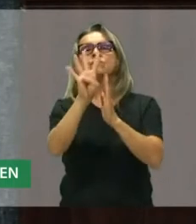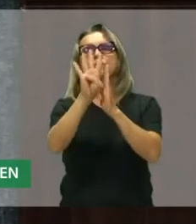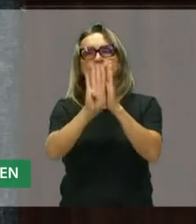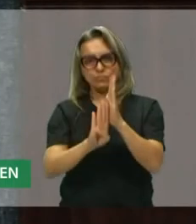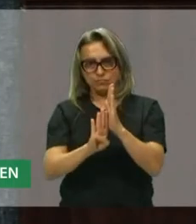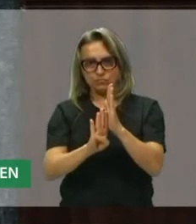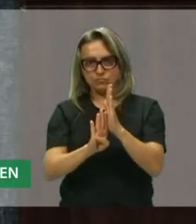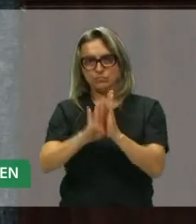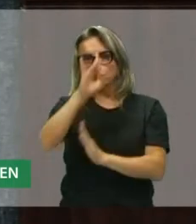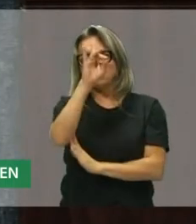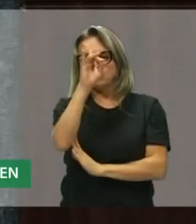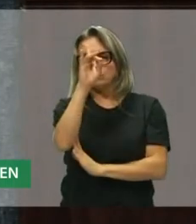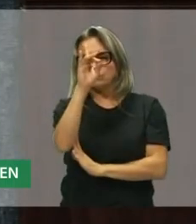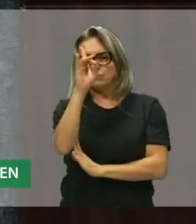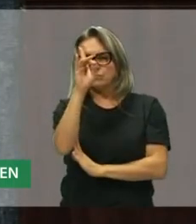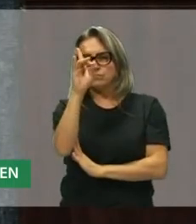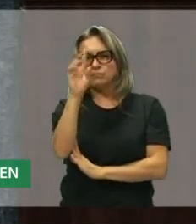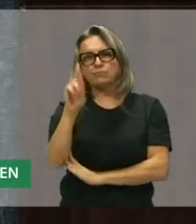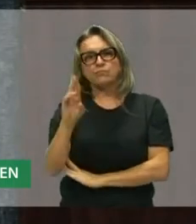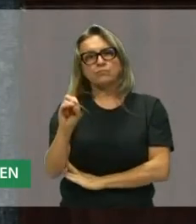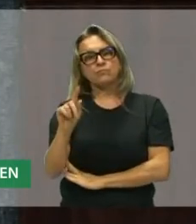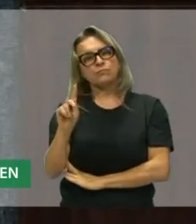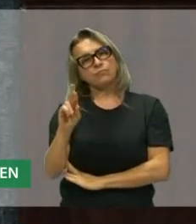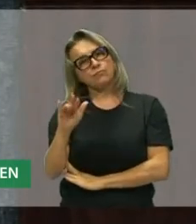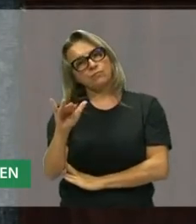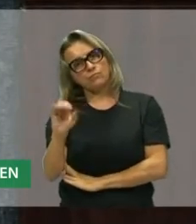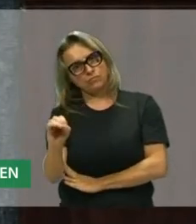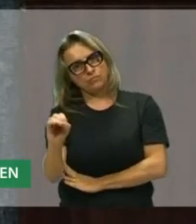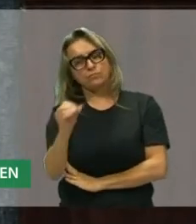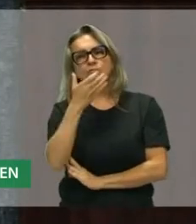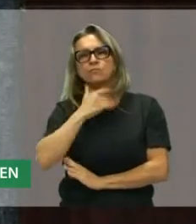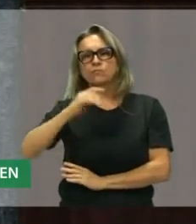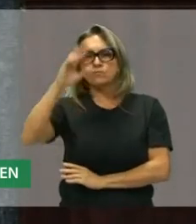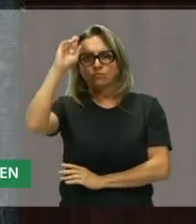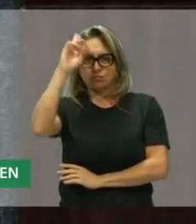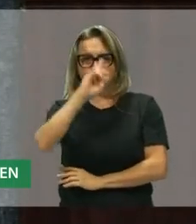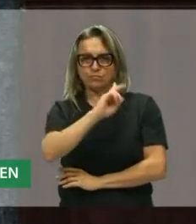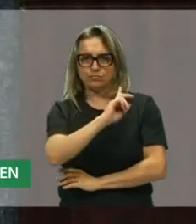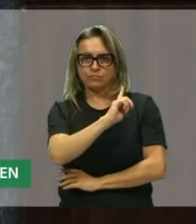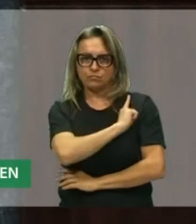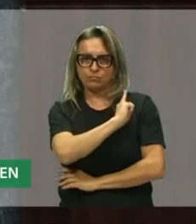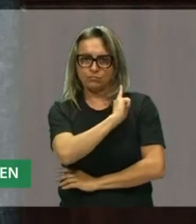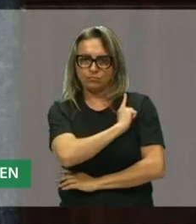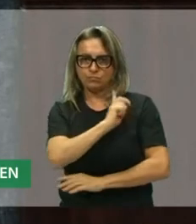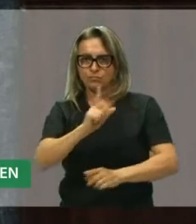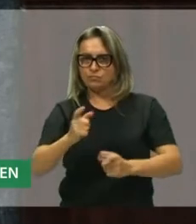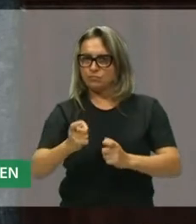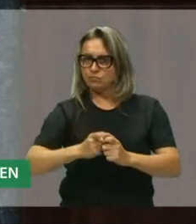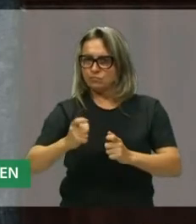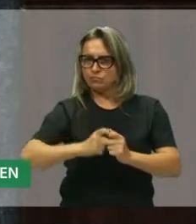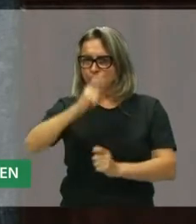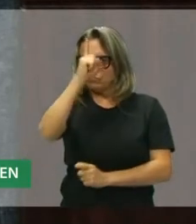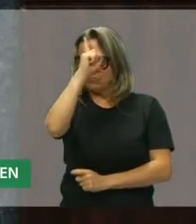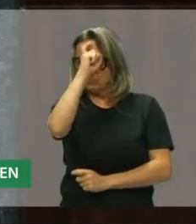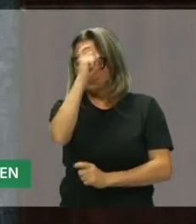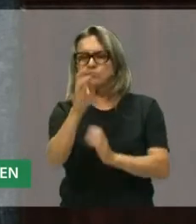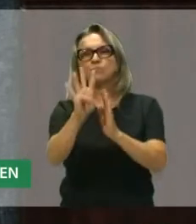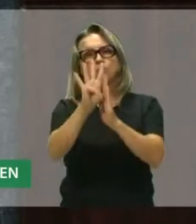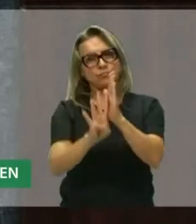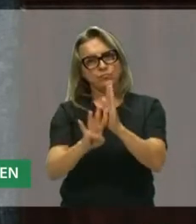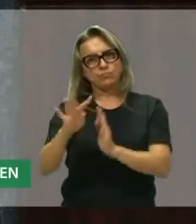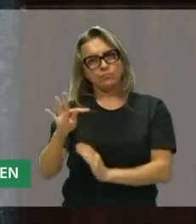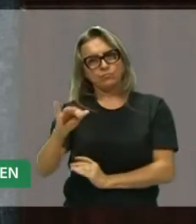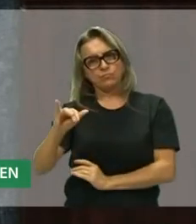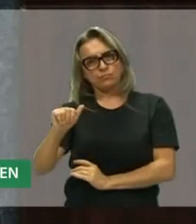Konder-Bornhauser, Rogério França. Senhor gerente médico do Hospital e Maternidade Marieta Konder-Bornhauser, Tiago